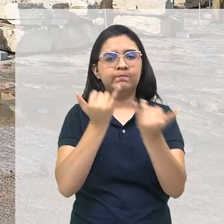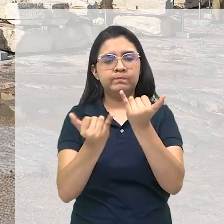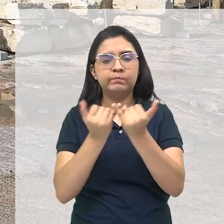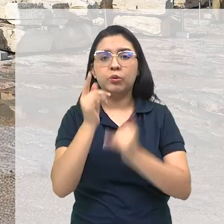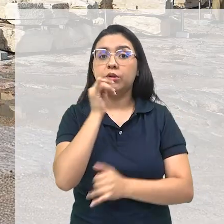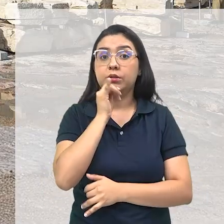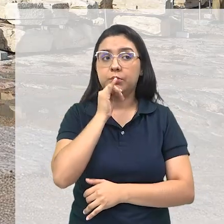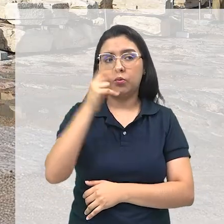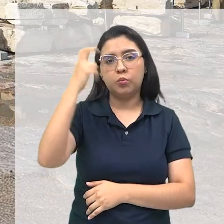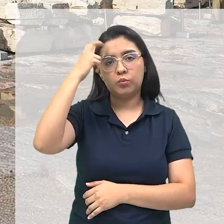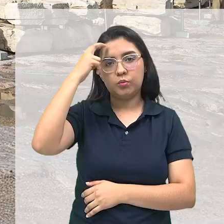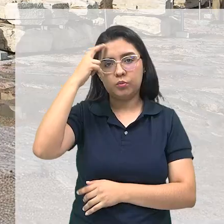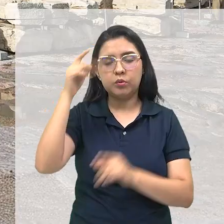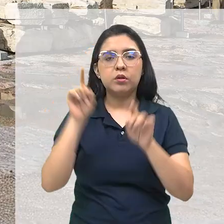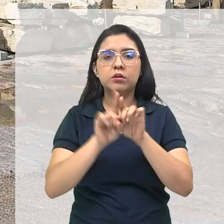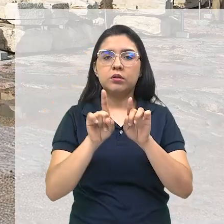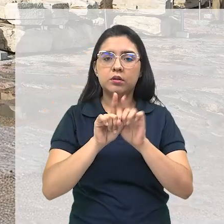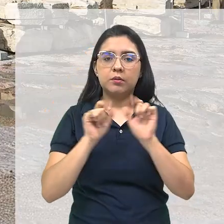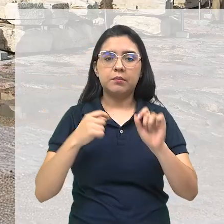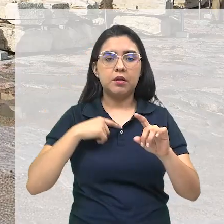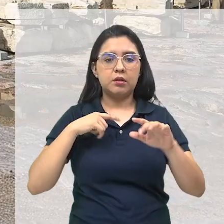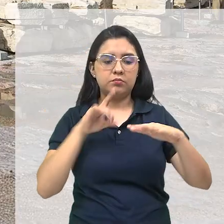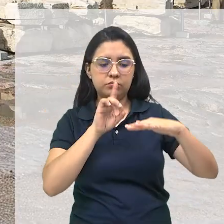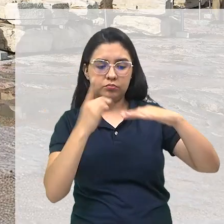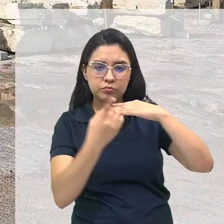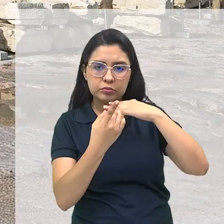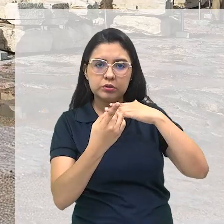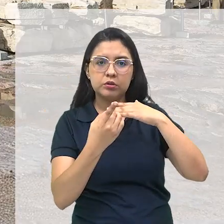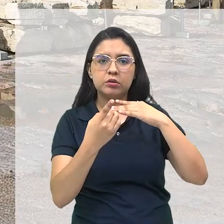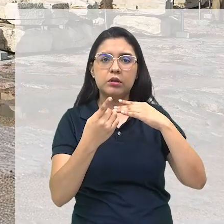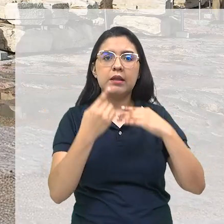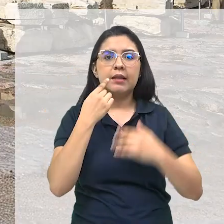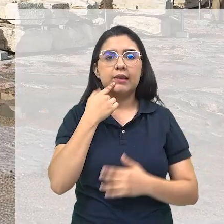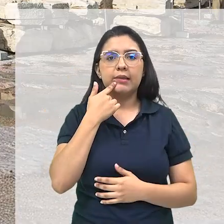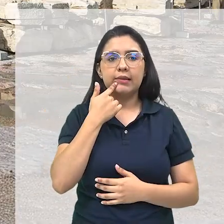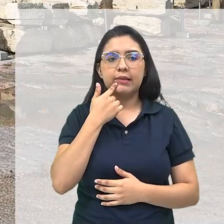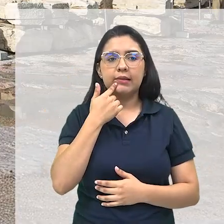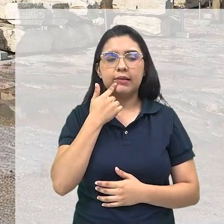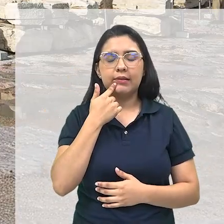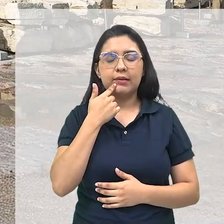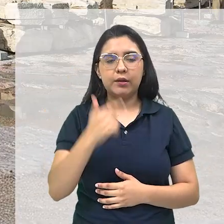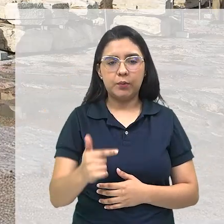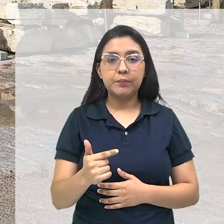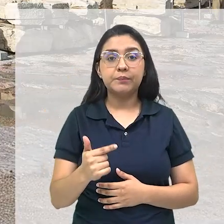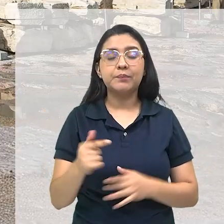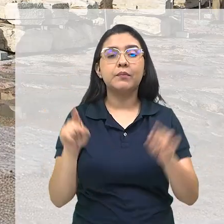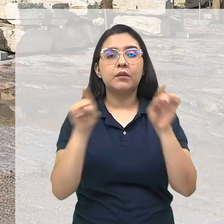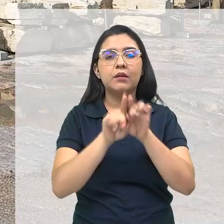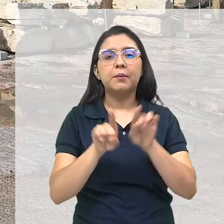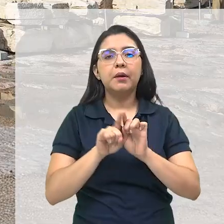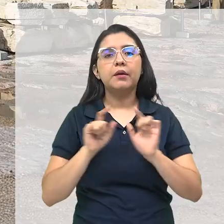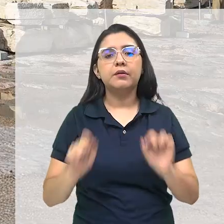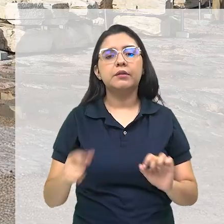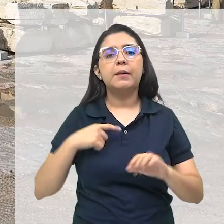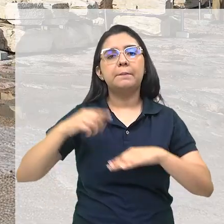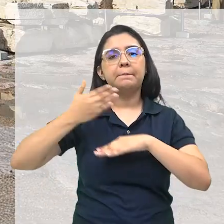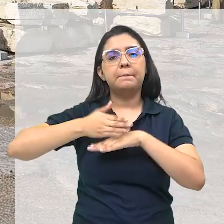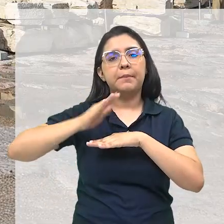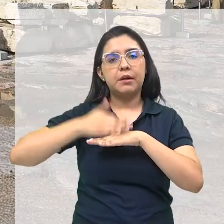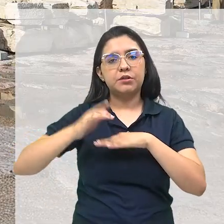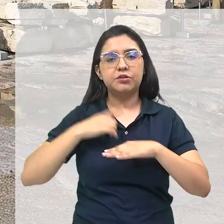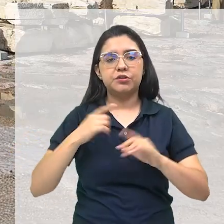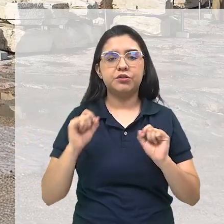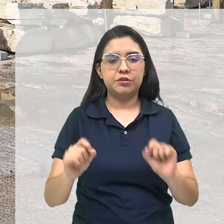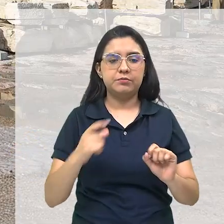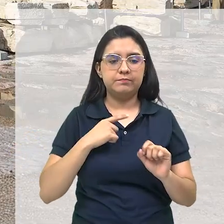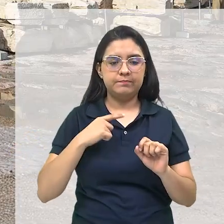da cultura, do culto às divindades, da língua, e também da prática de